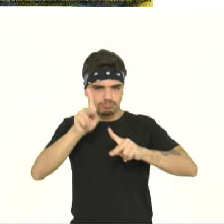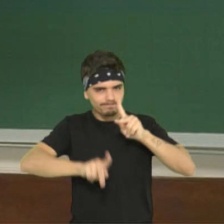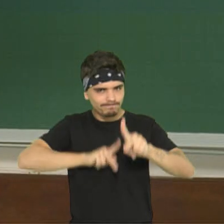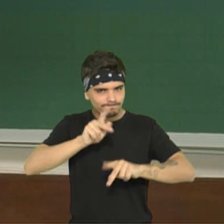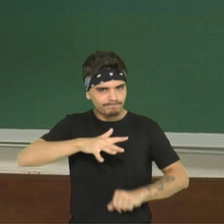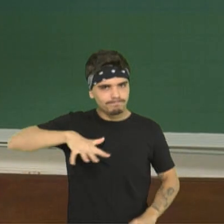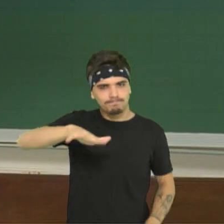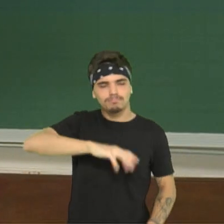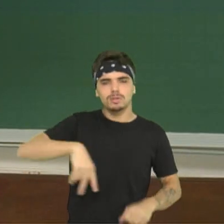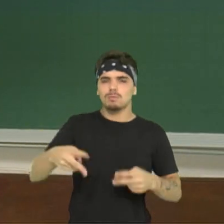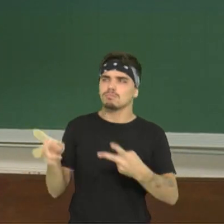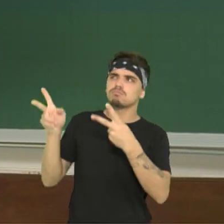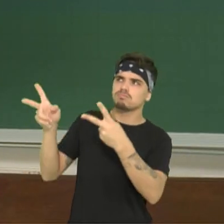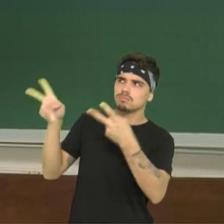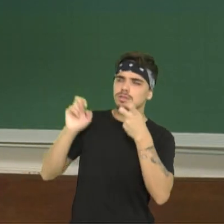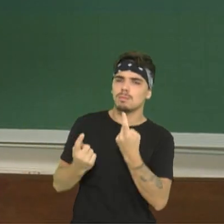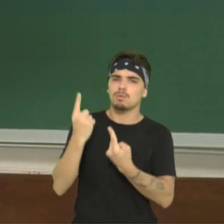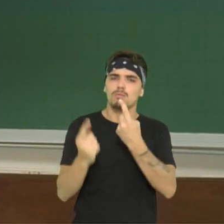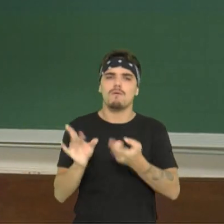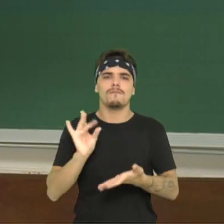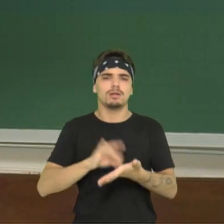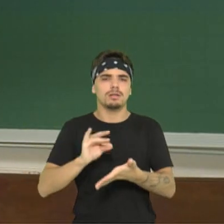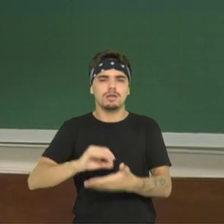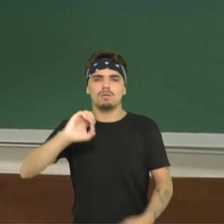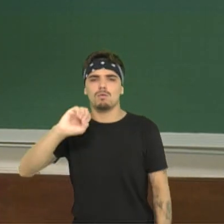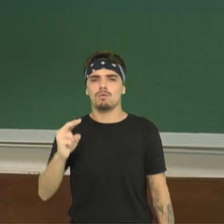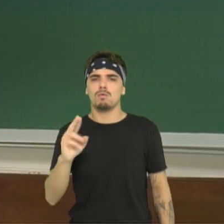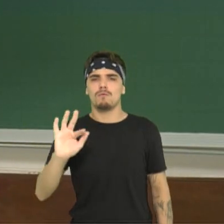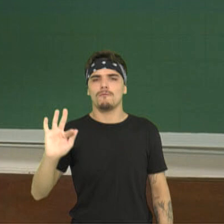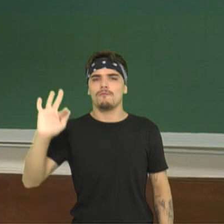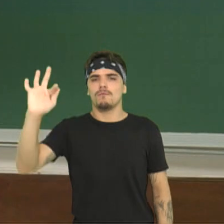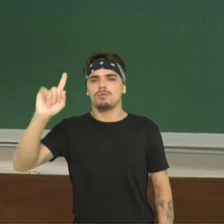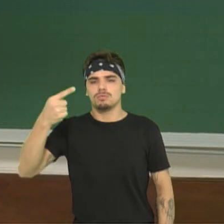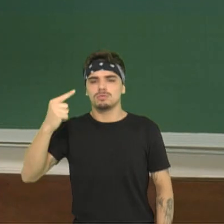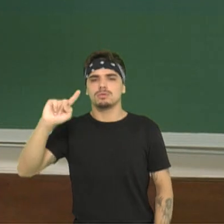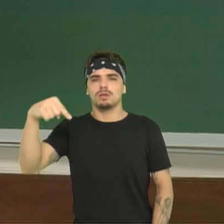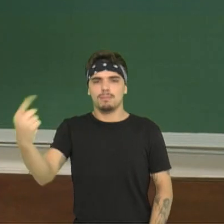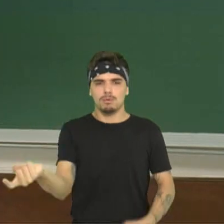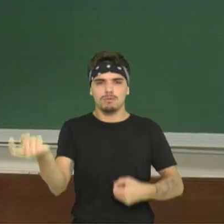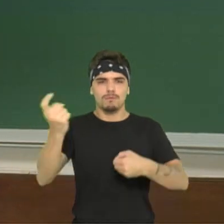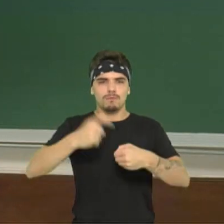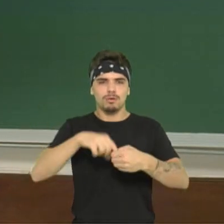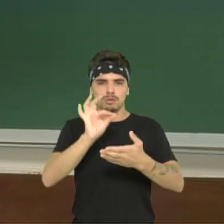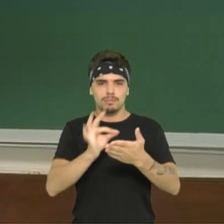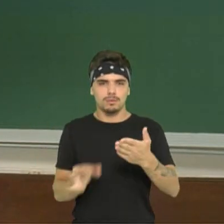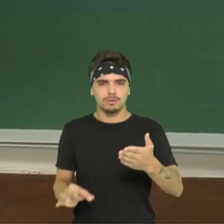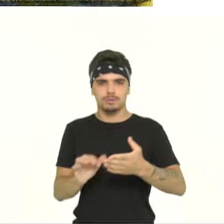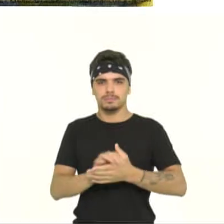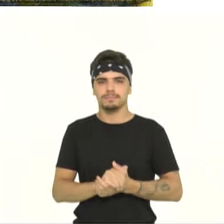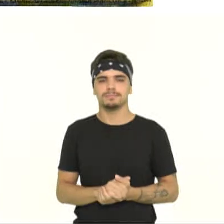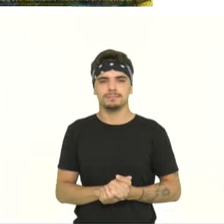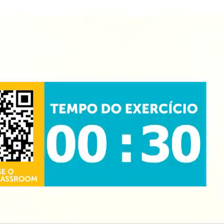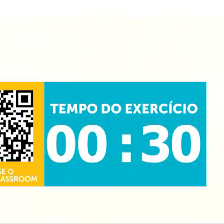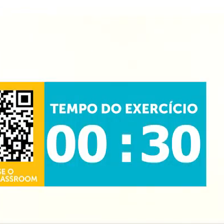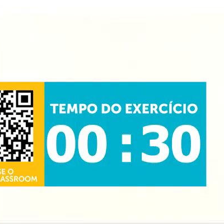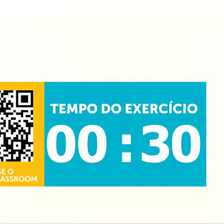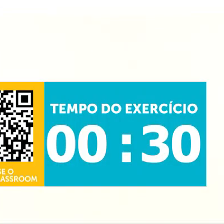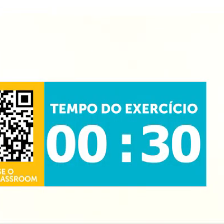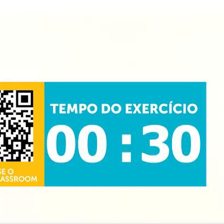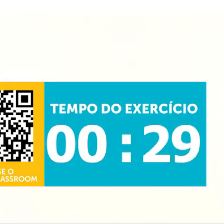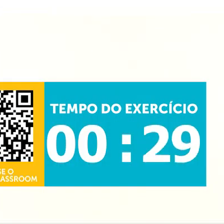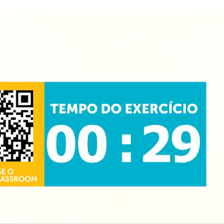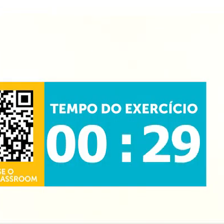Então analisem, vejam se é verdadeiro ou falso e daqui a pouquinho a gente volta com a correção.